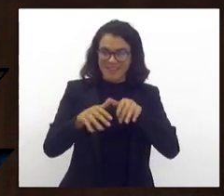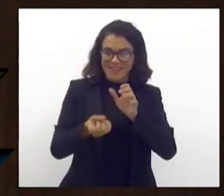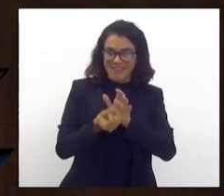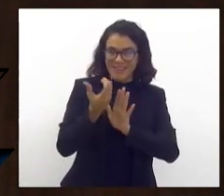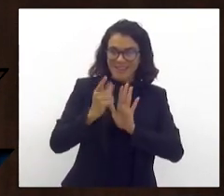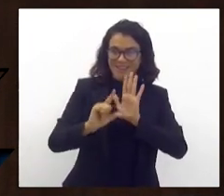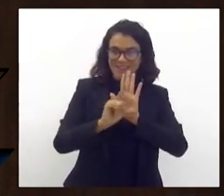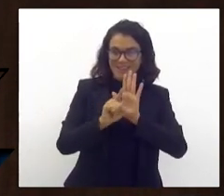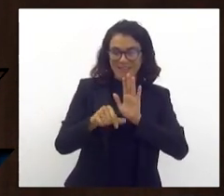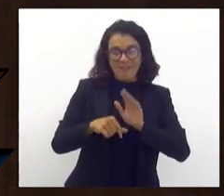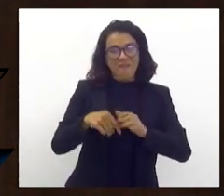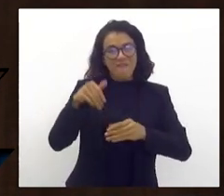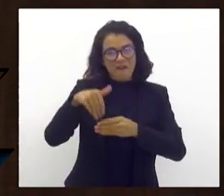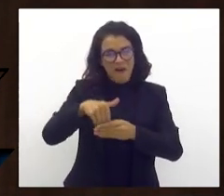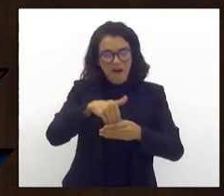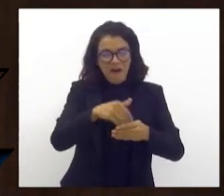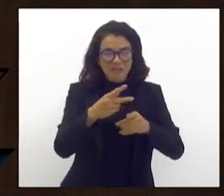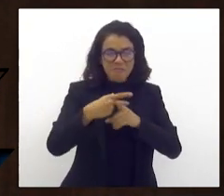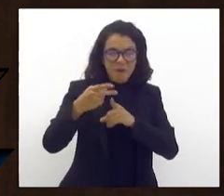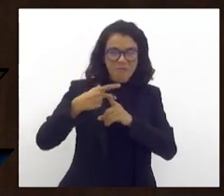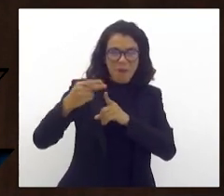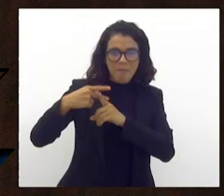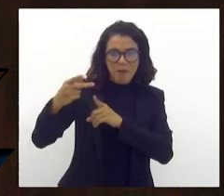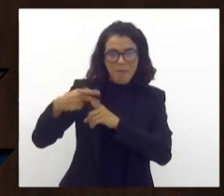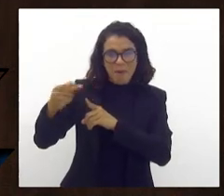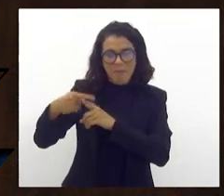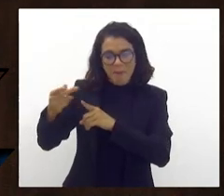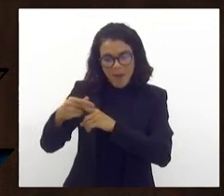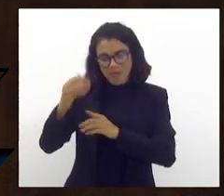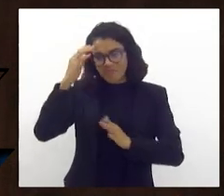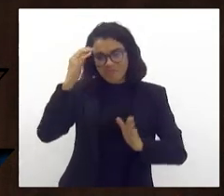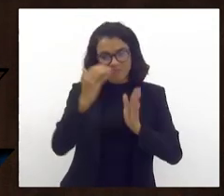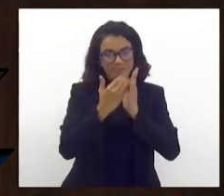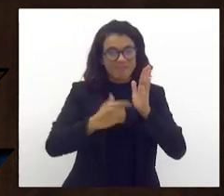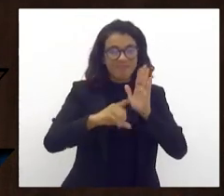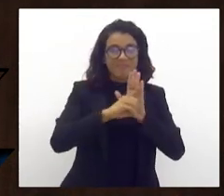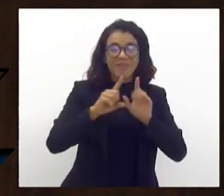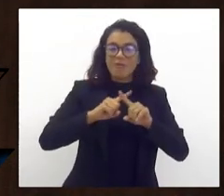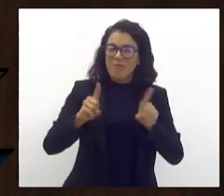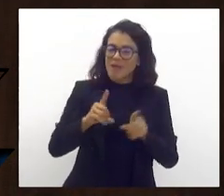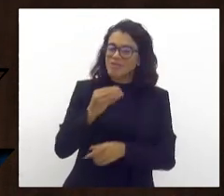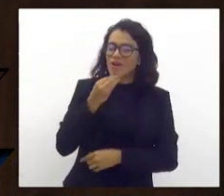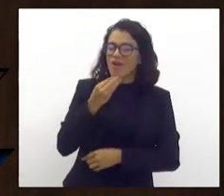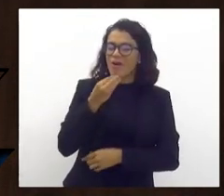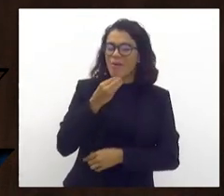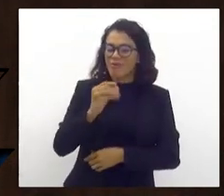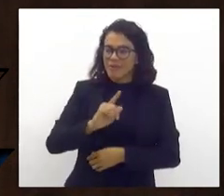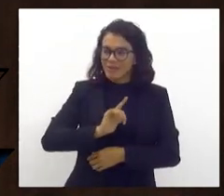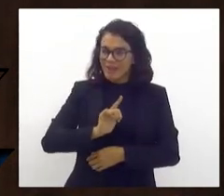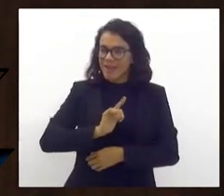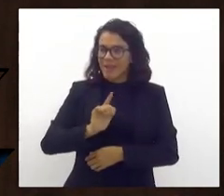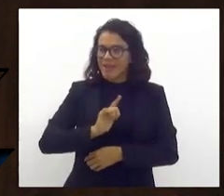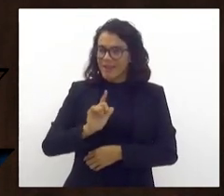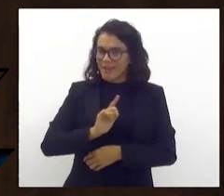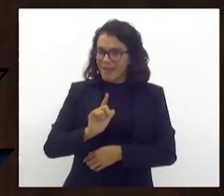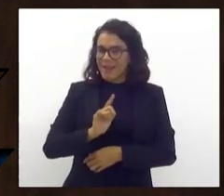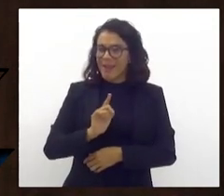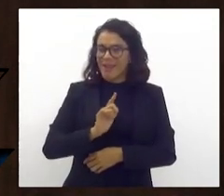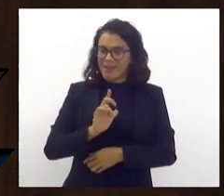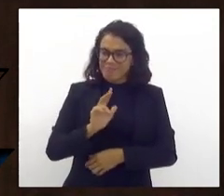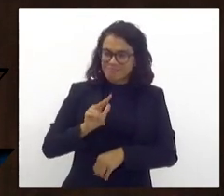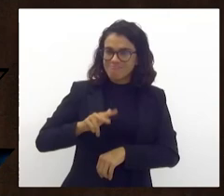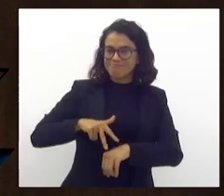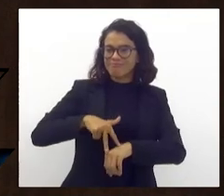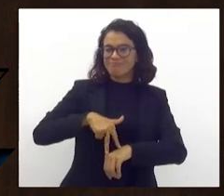com representatividade, com legitimidade, mas é evidente que guarda muita